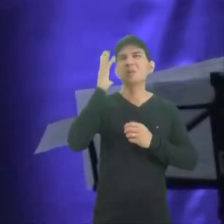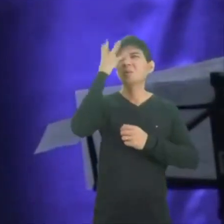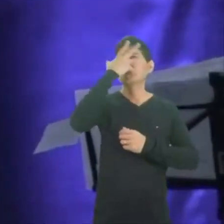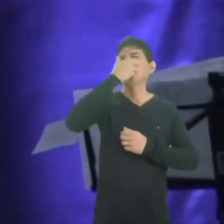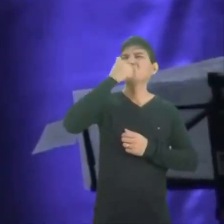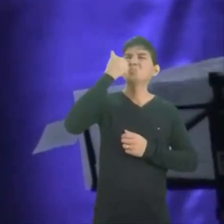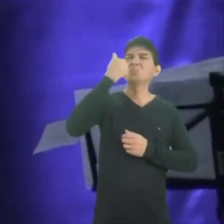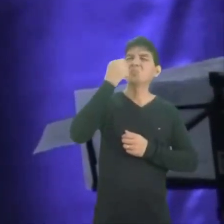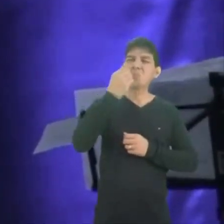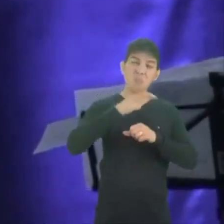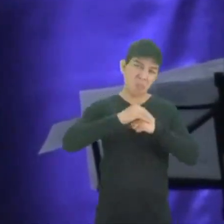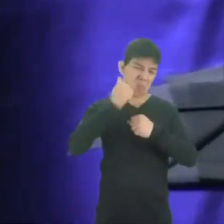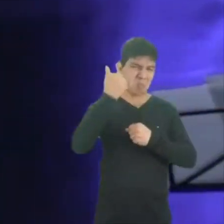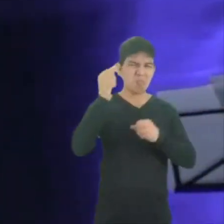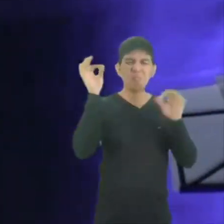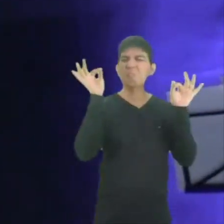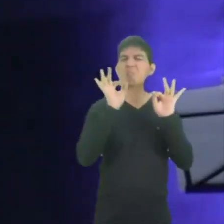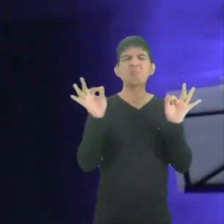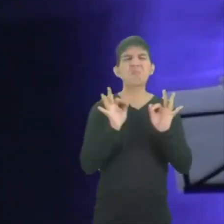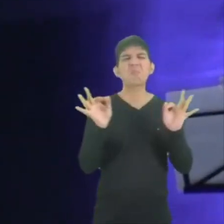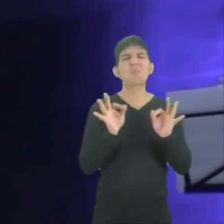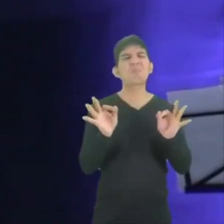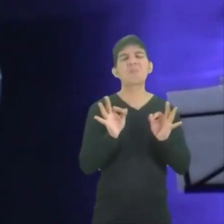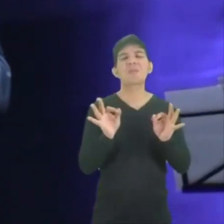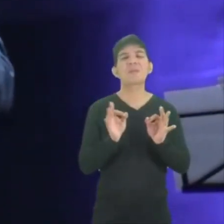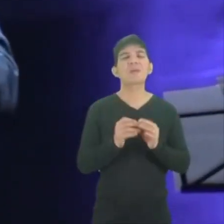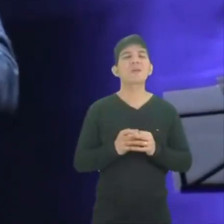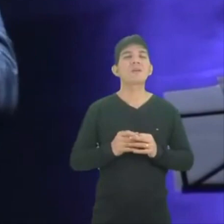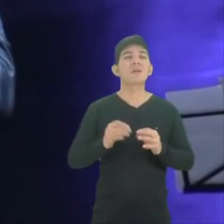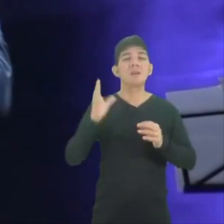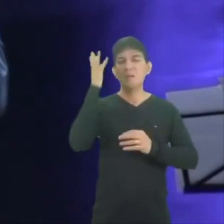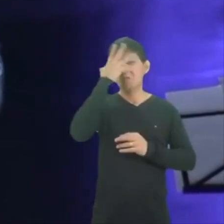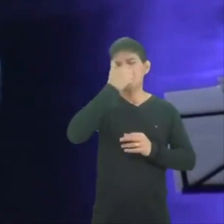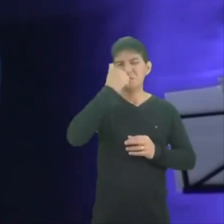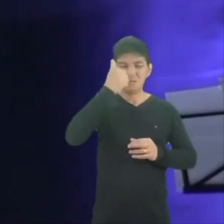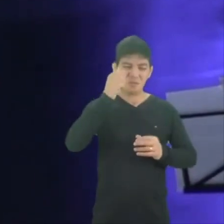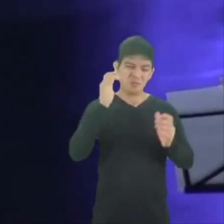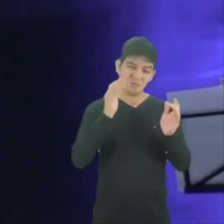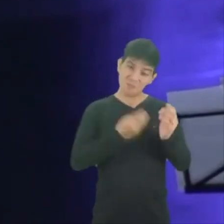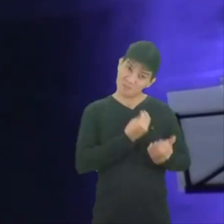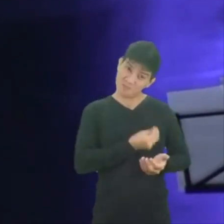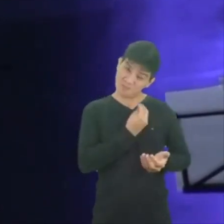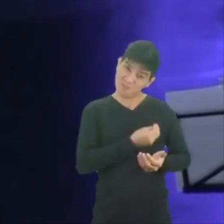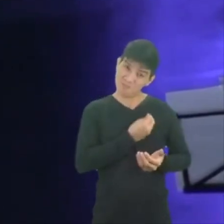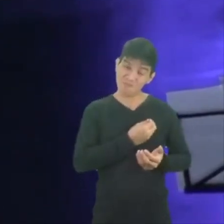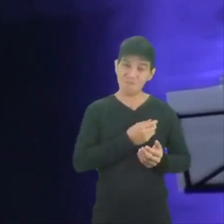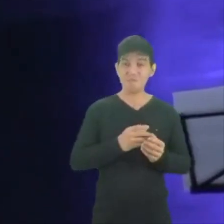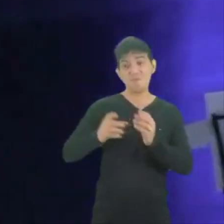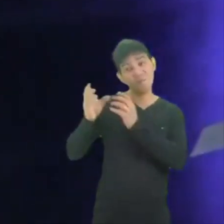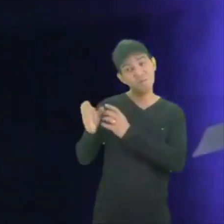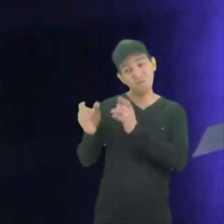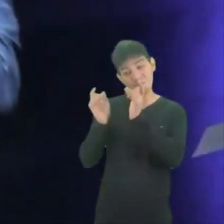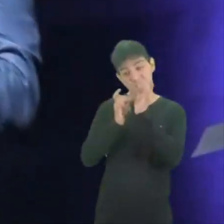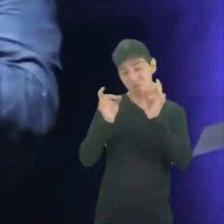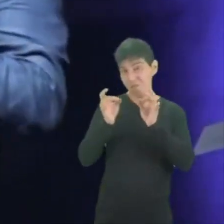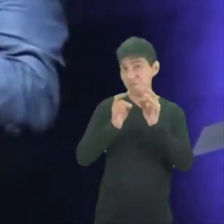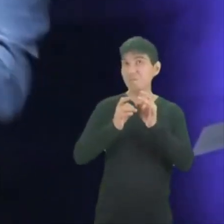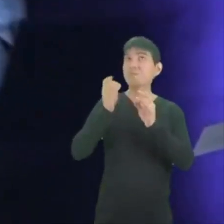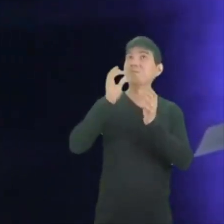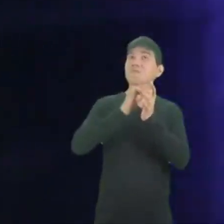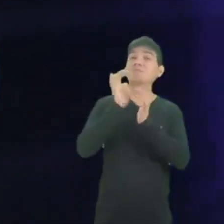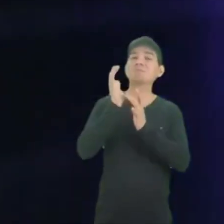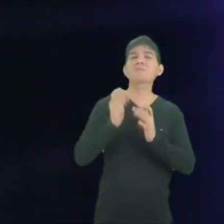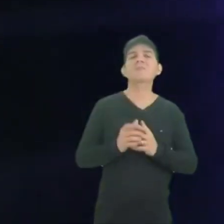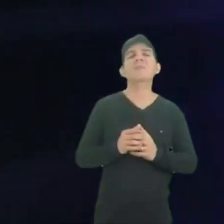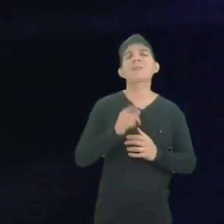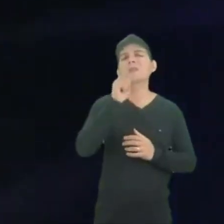maravilhoso, perfeito, é lindo viver ao lado de Cristo. E você que tem convicção de fé, você que está amadurecendo na